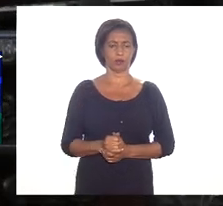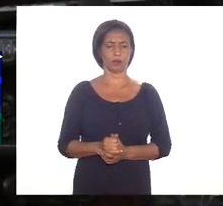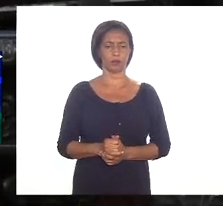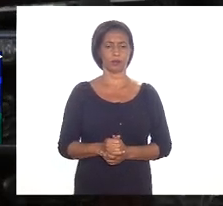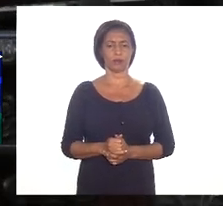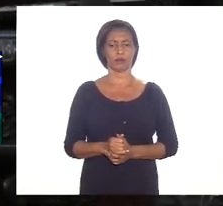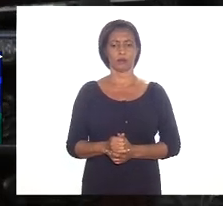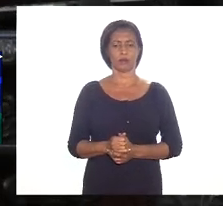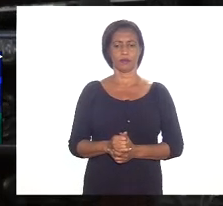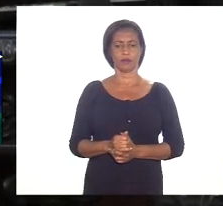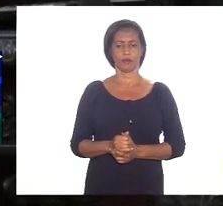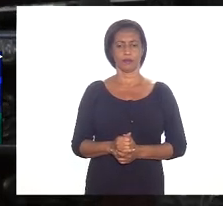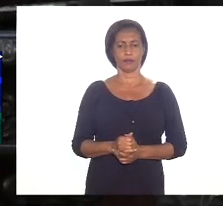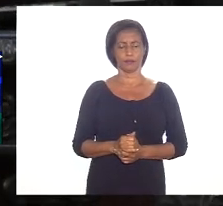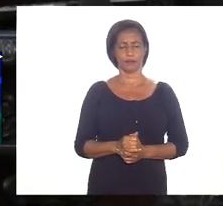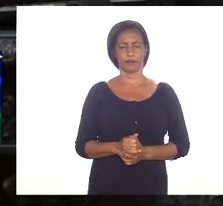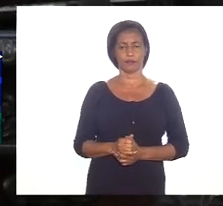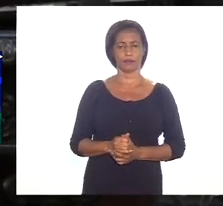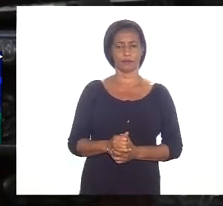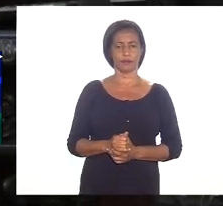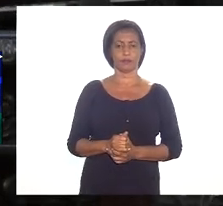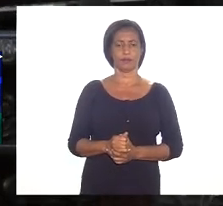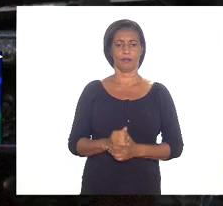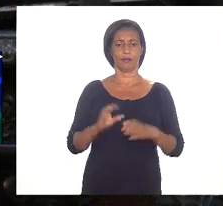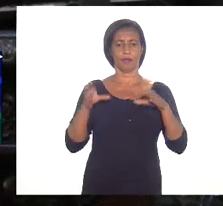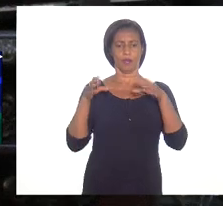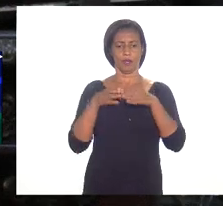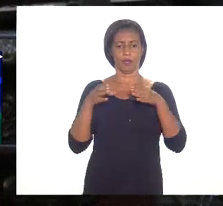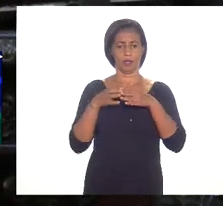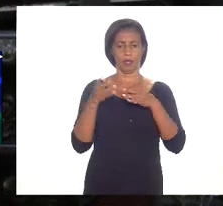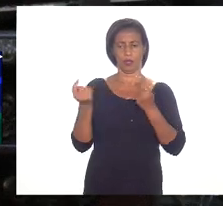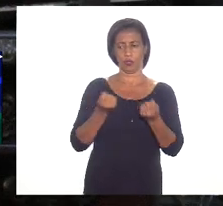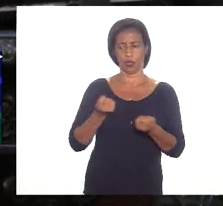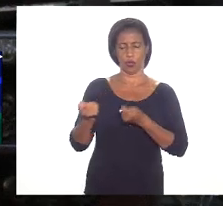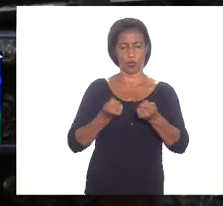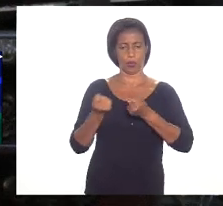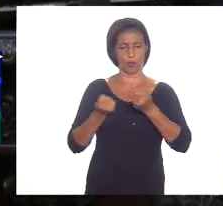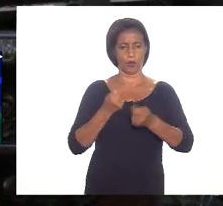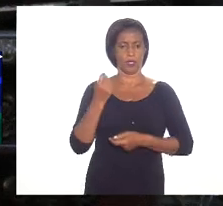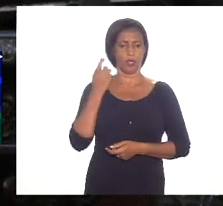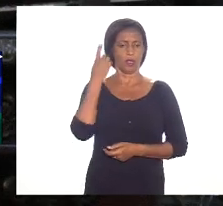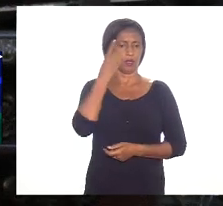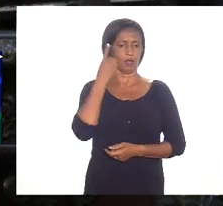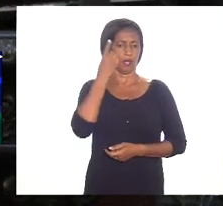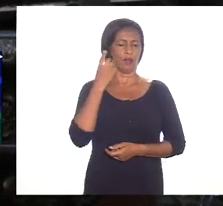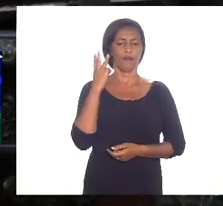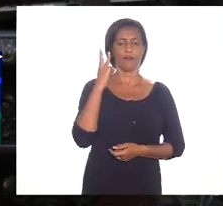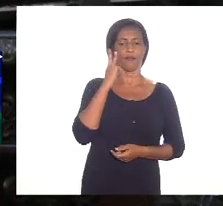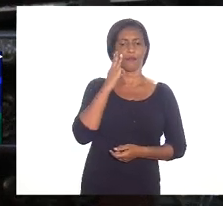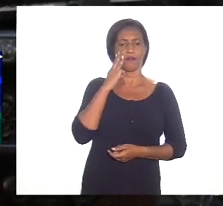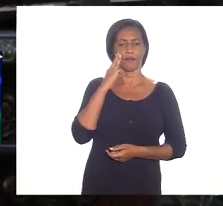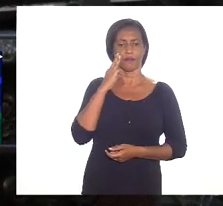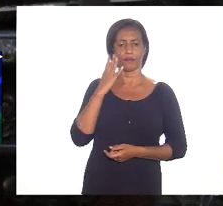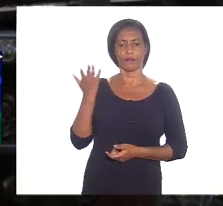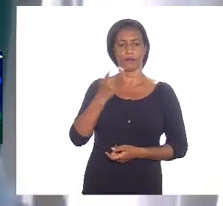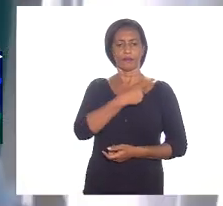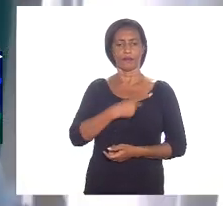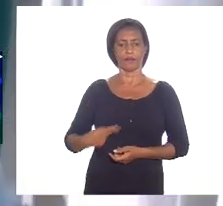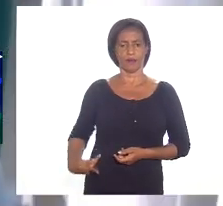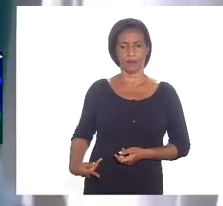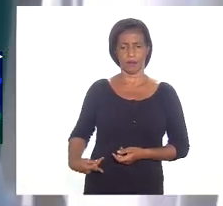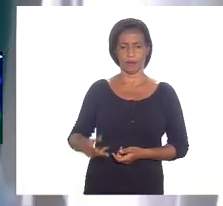vice-presidente da comissão de Defesa Civil pela comissão de Economia Deputado waldeck Carneiro Presidente